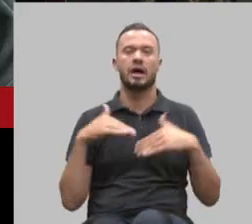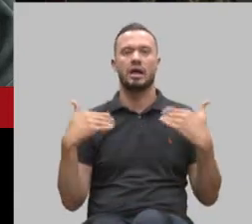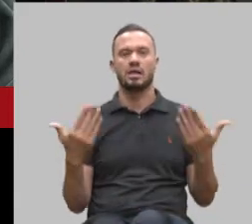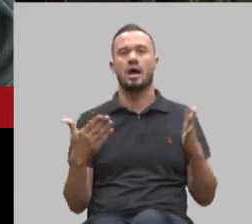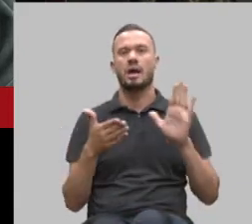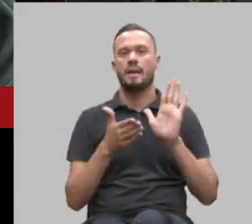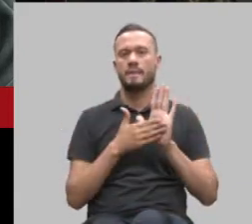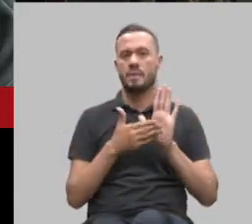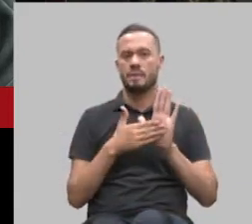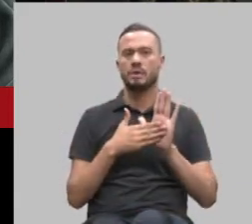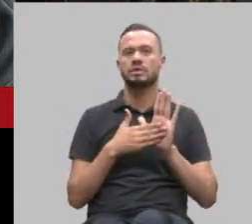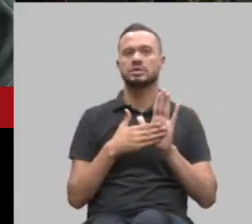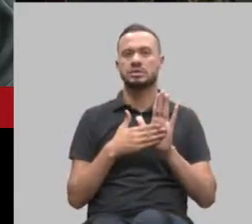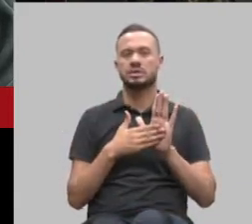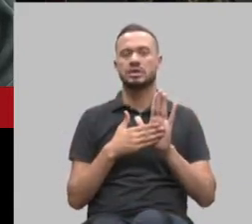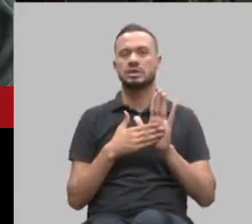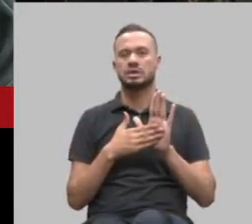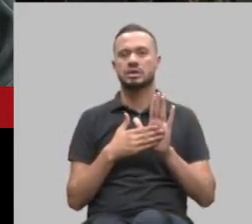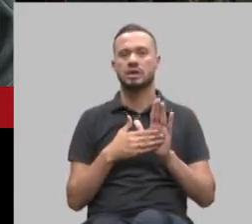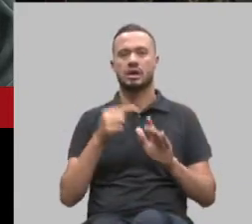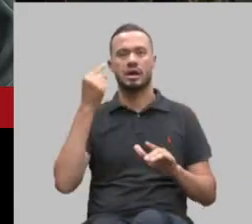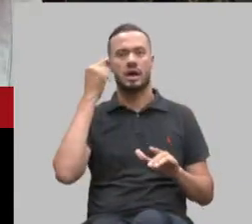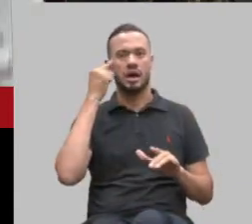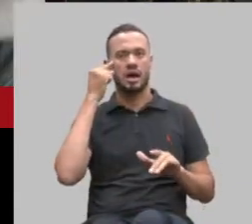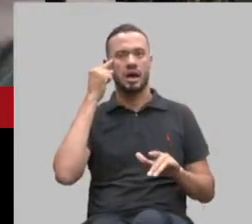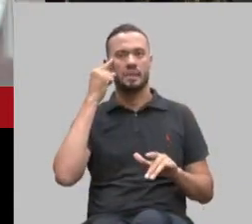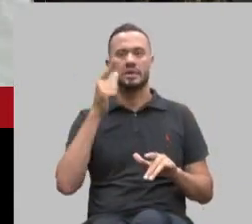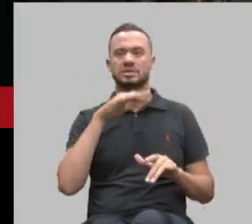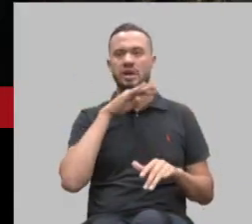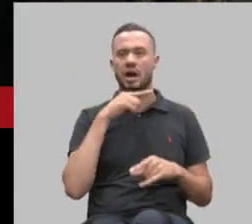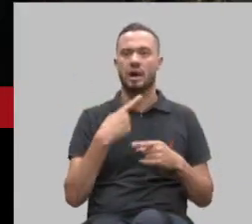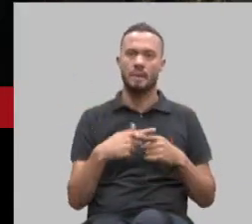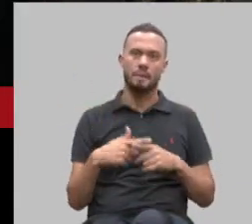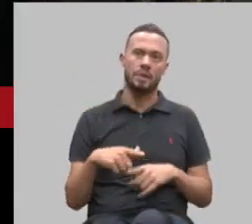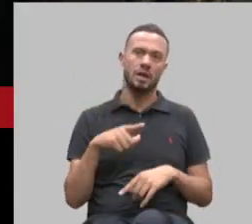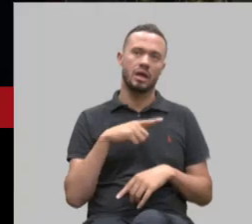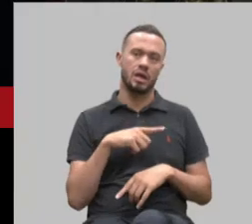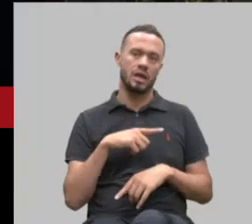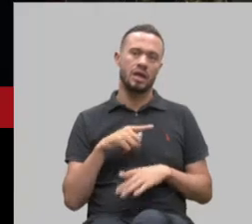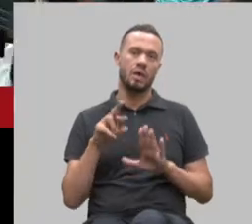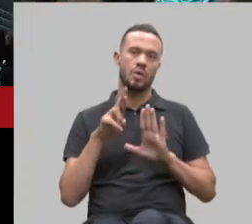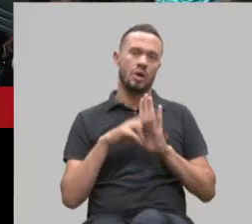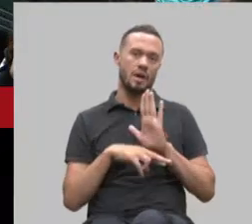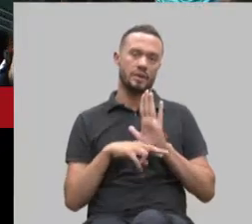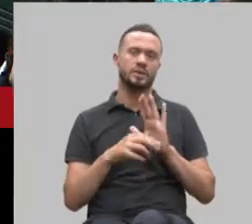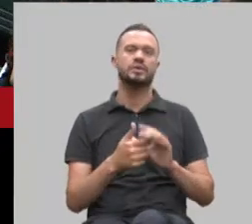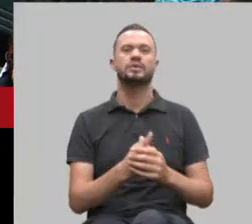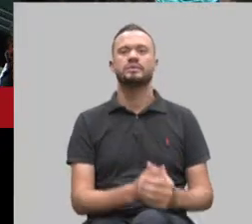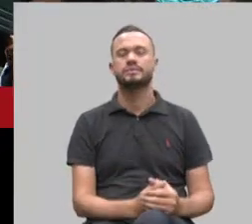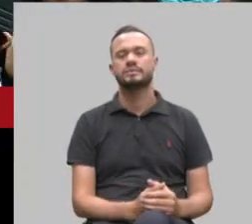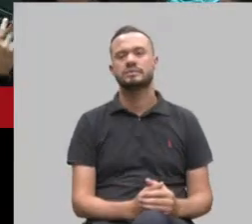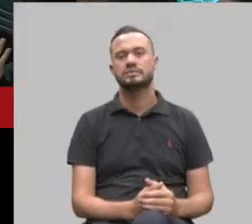que se vamos se dizer que é inválida pois já possui isso no regulamento